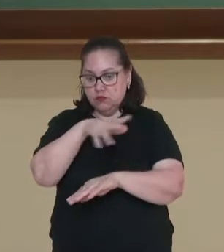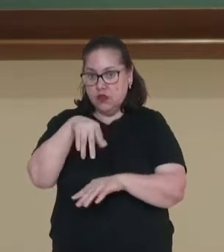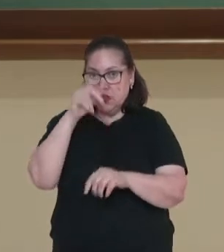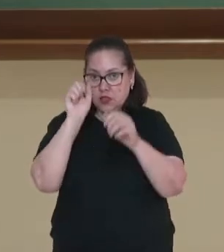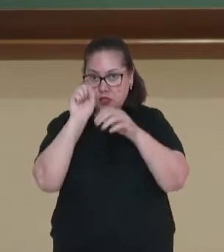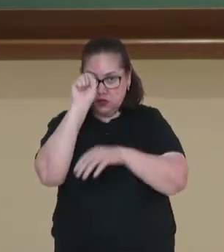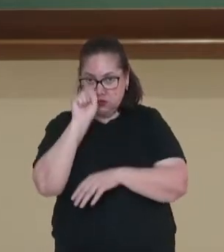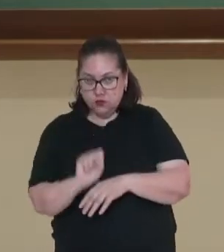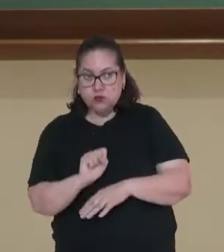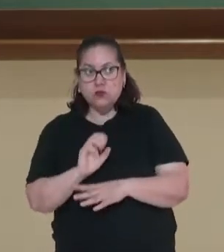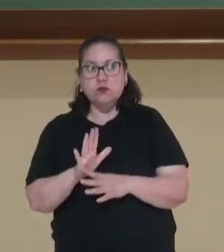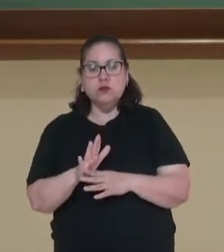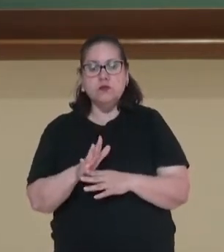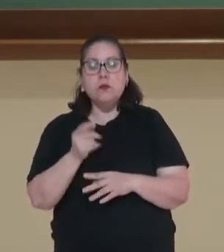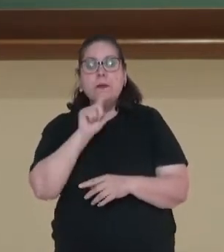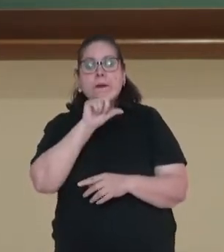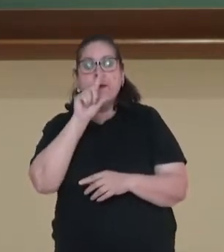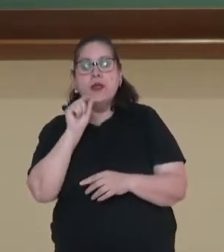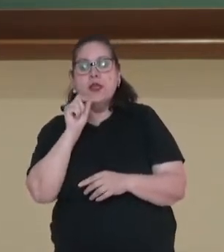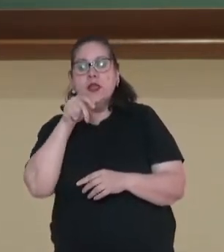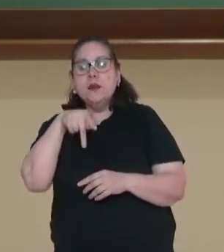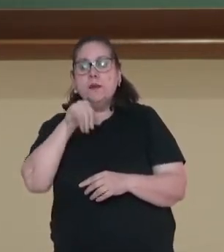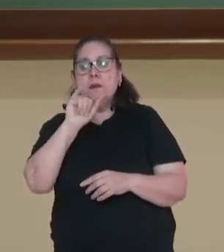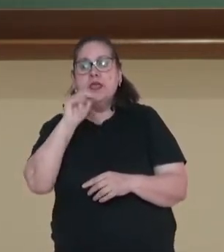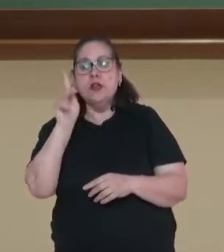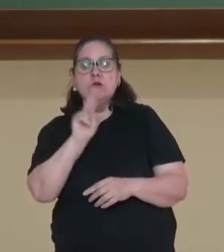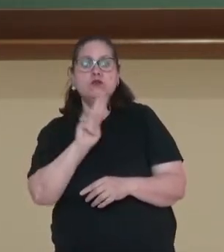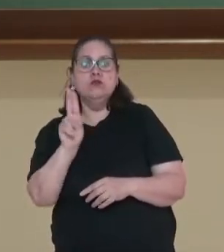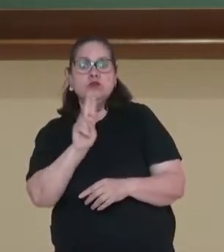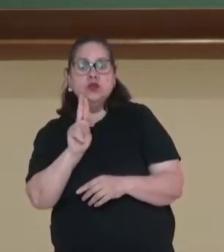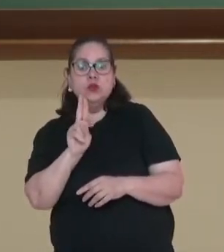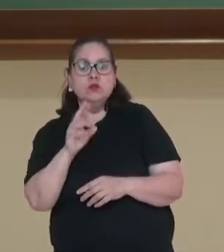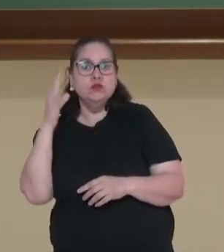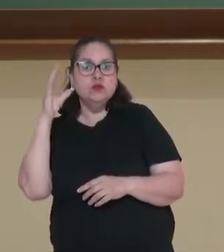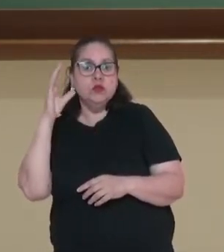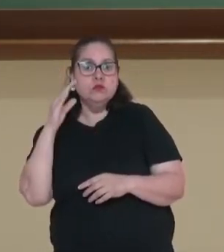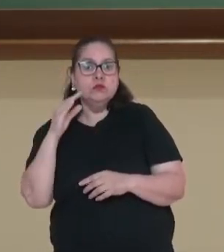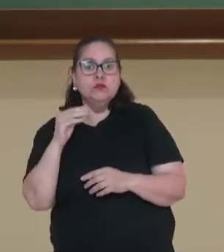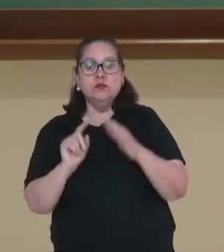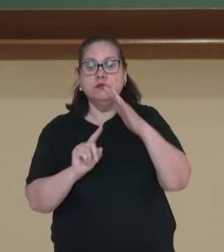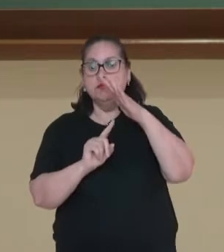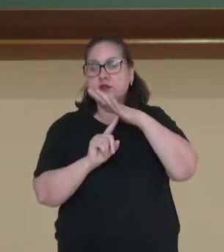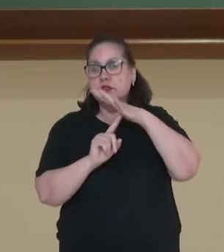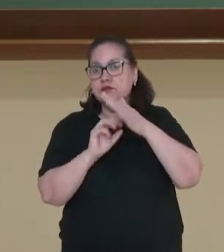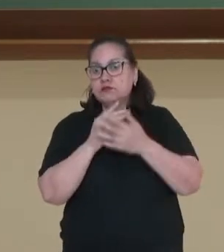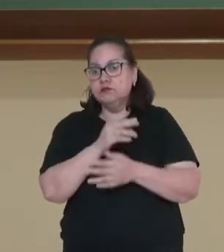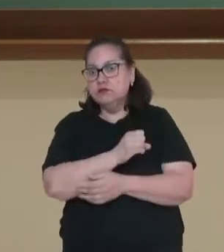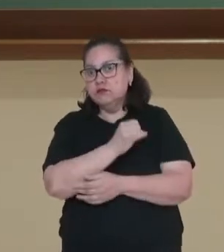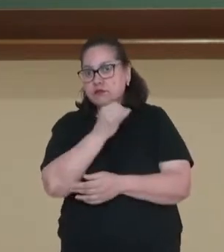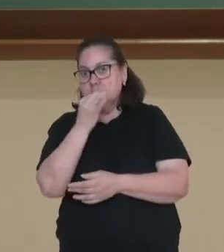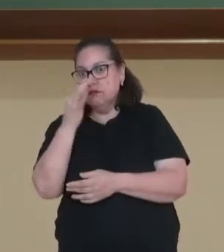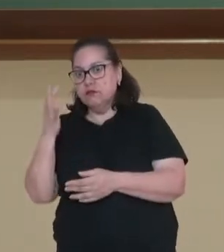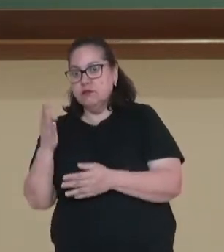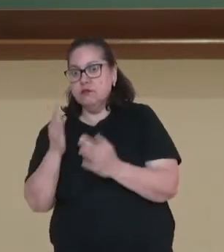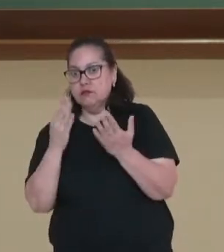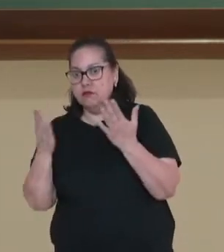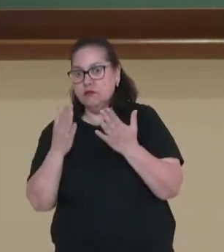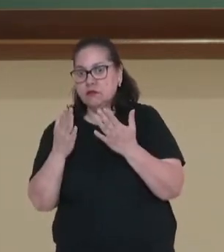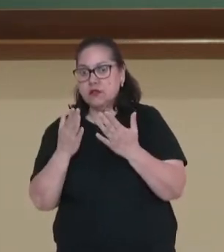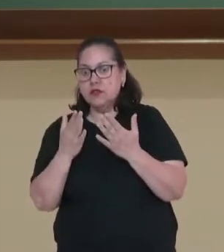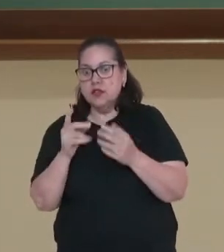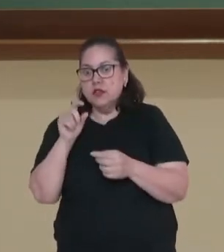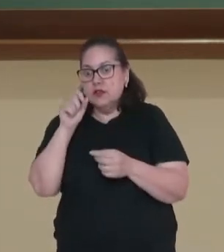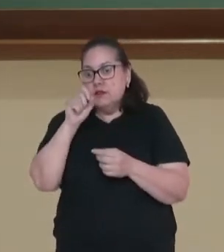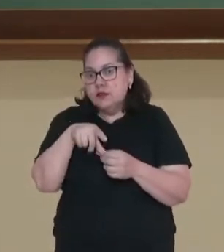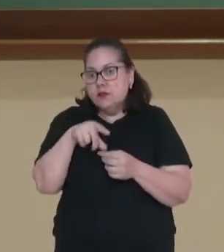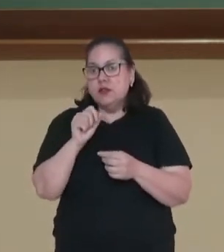sul. Inclusive, o pinhão, né, ele dá nome à cidade de Curitiba, de Pinhais, de Piraquara, tudo relativo à